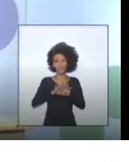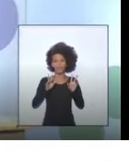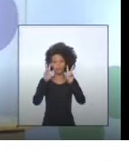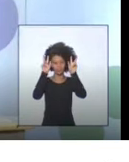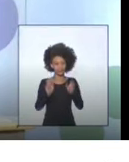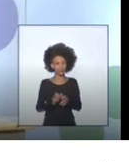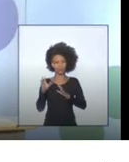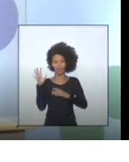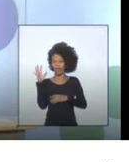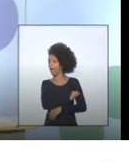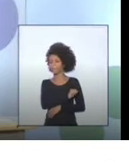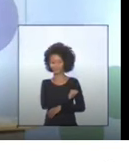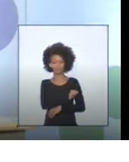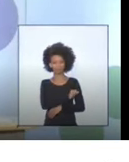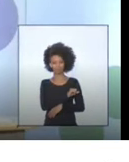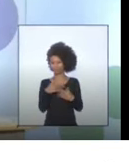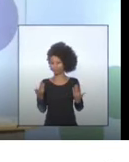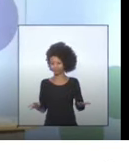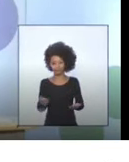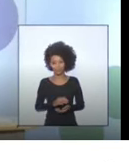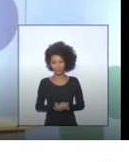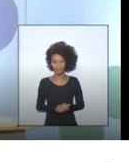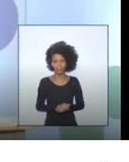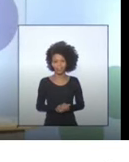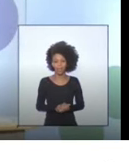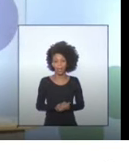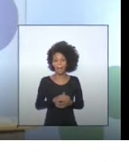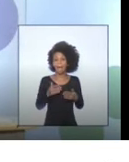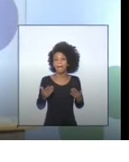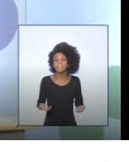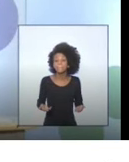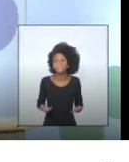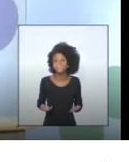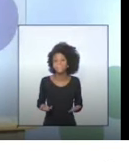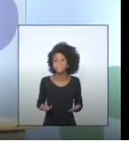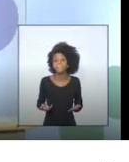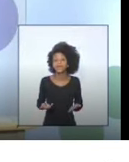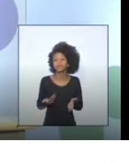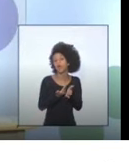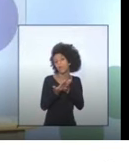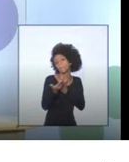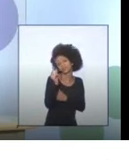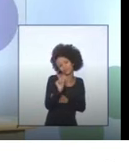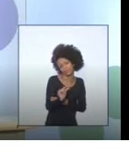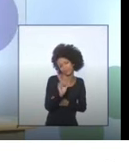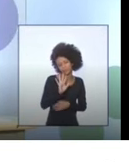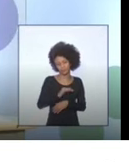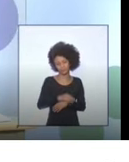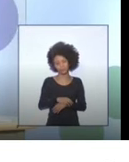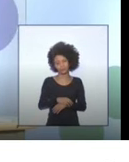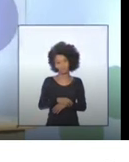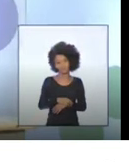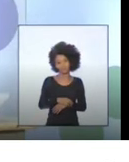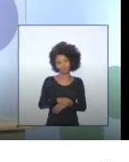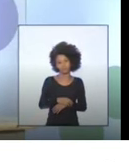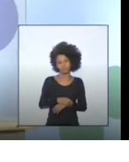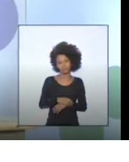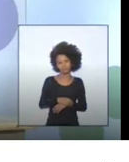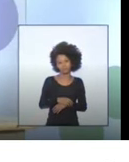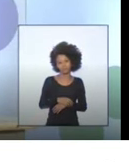ela passa muito rápido, né? E aí, então, a gente vai começar a falar um pouquinho. Olha lá.